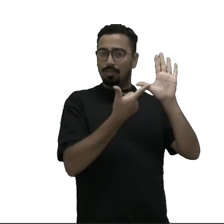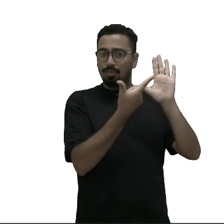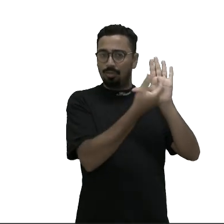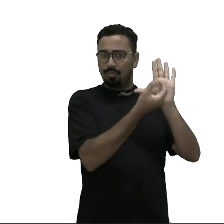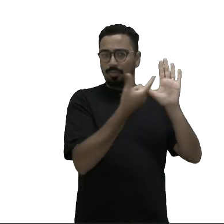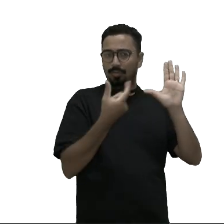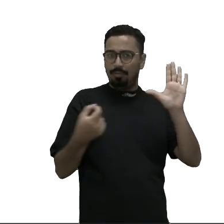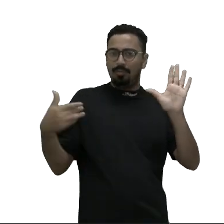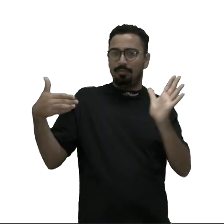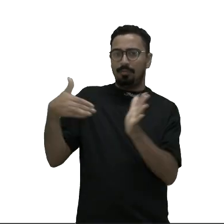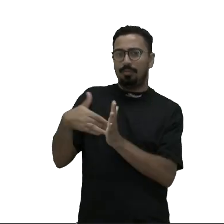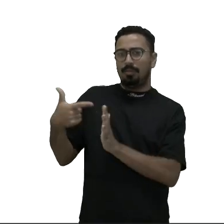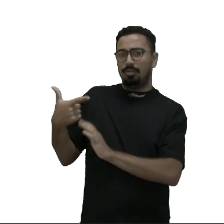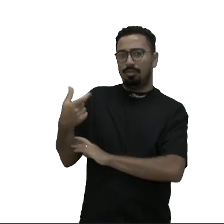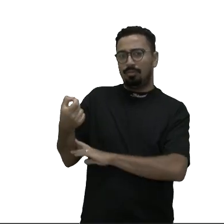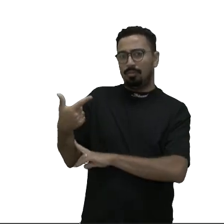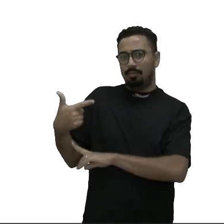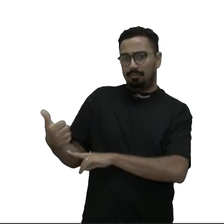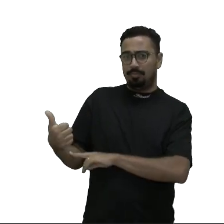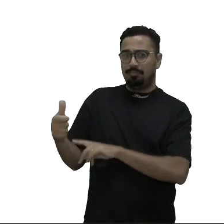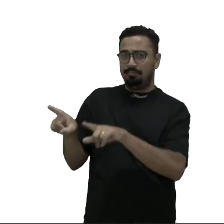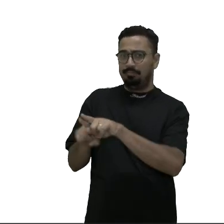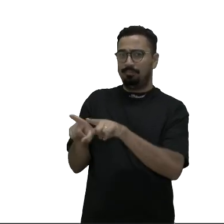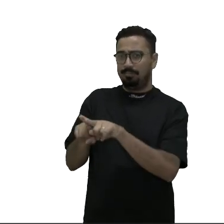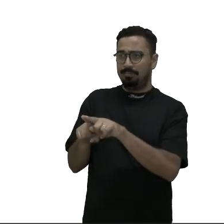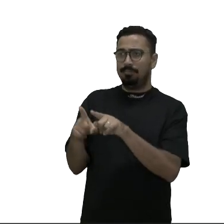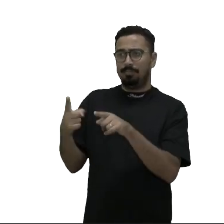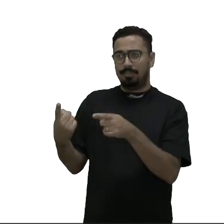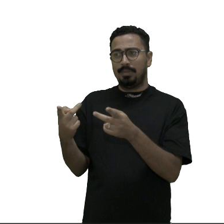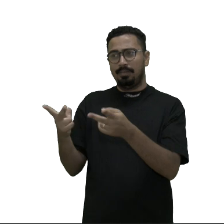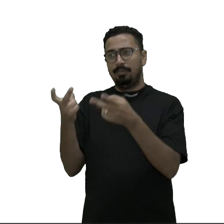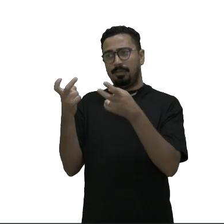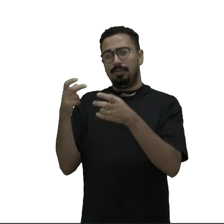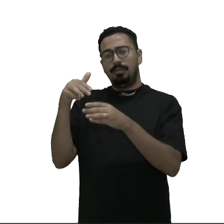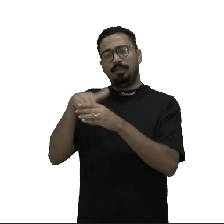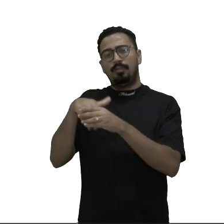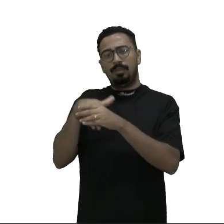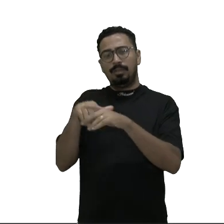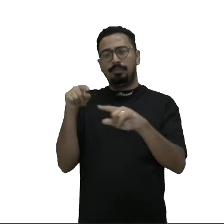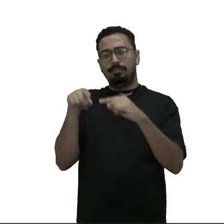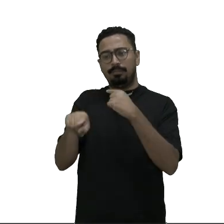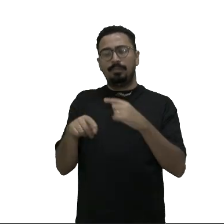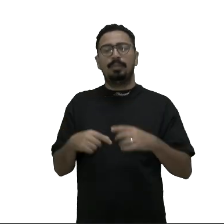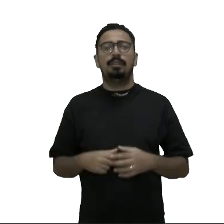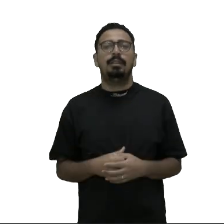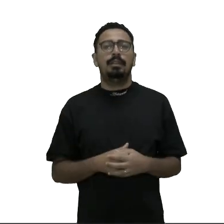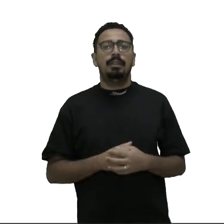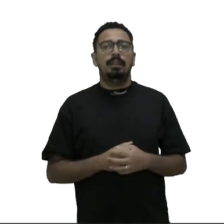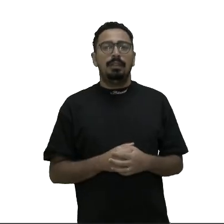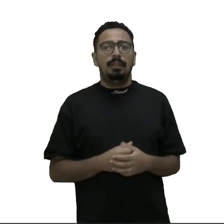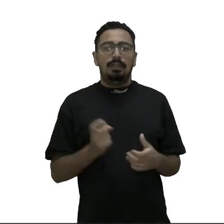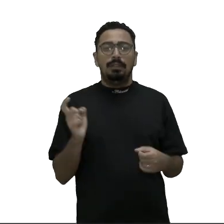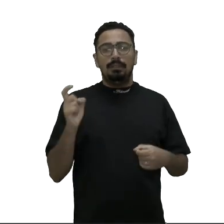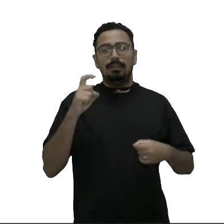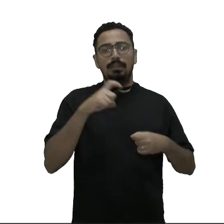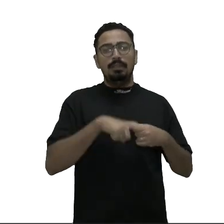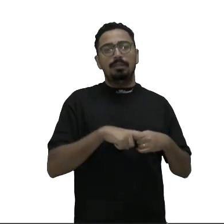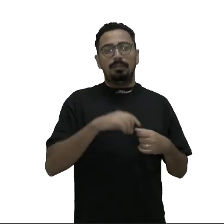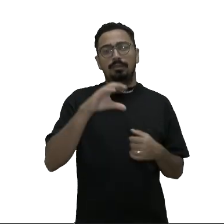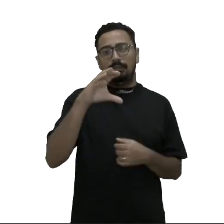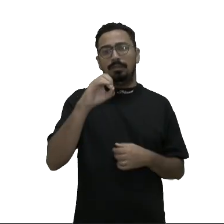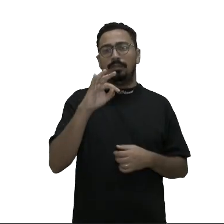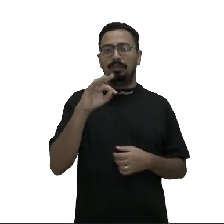para 2021 também foi levado muito em consideração para a votação contrária. Voltando à questão das contas